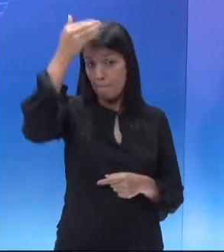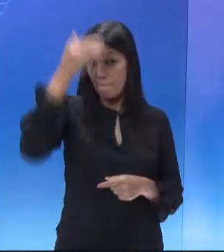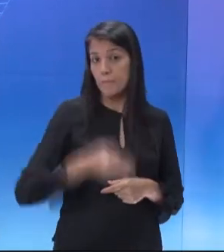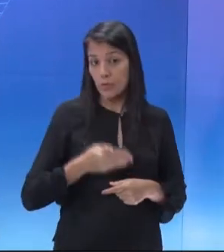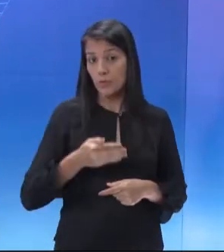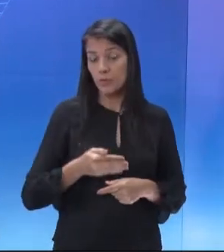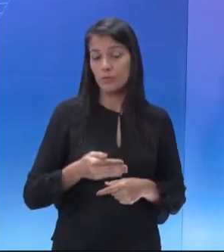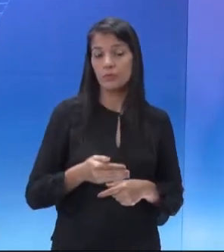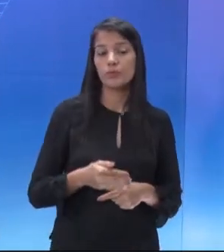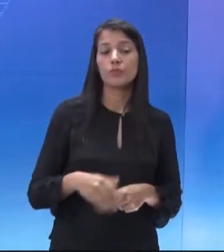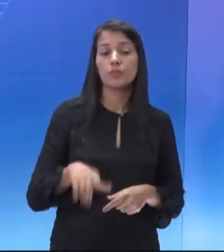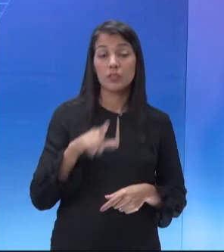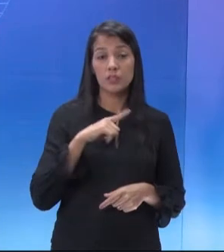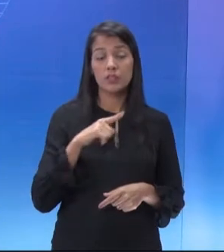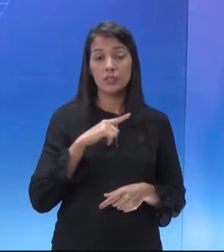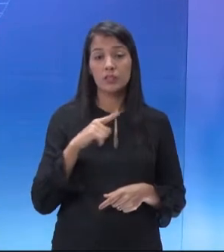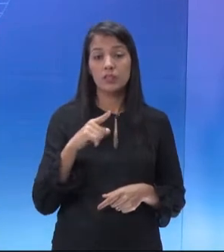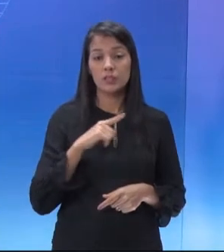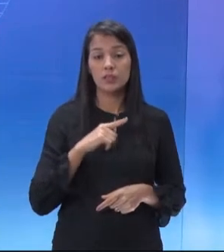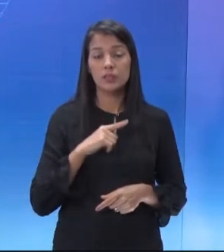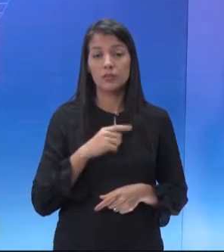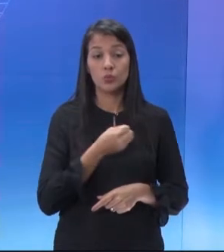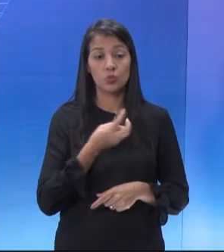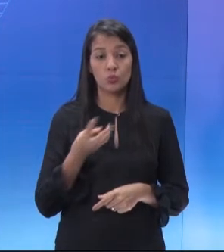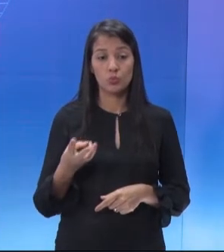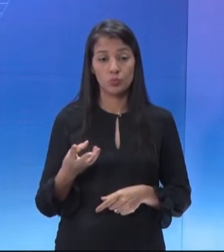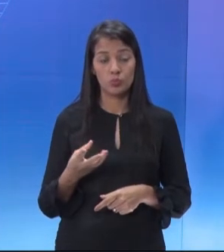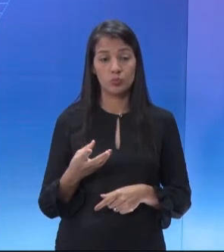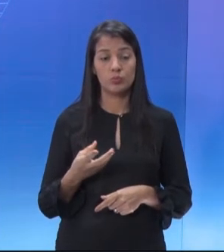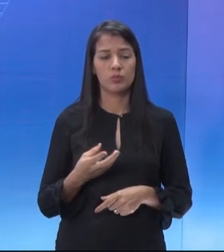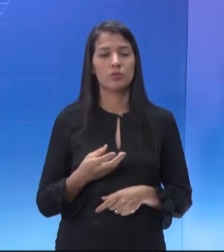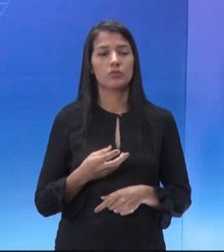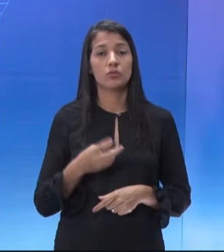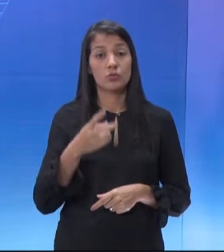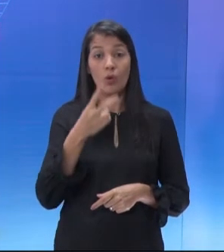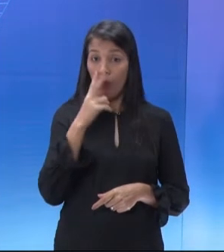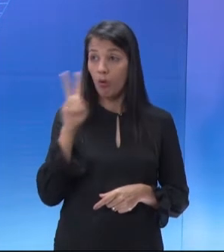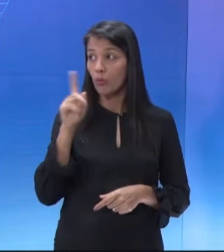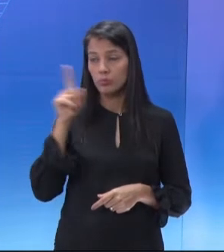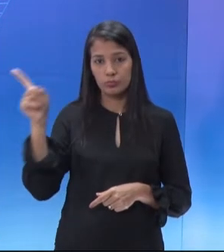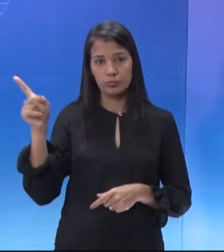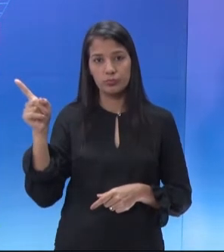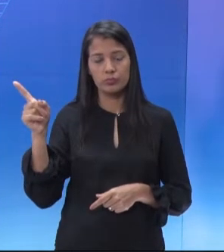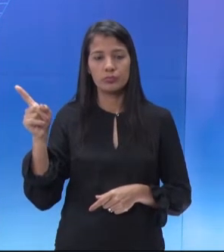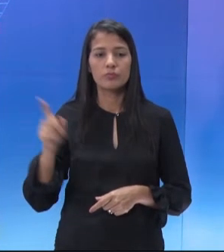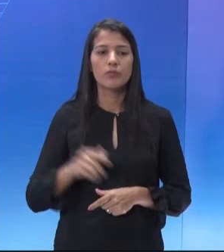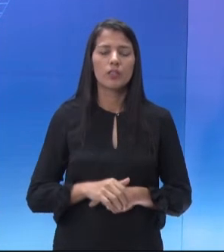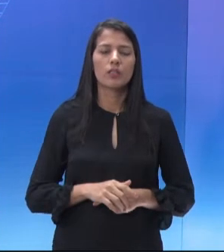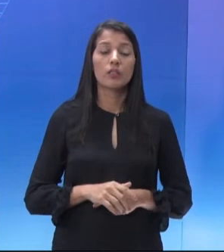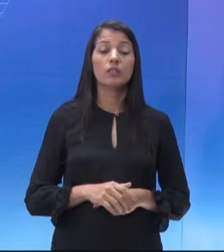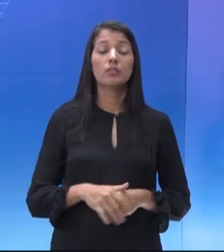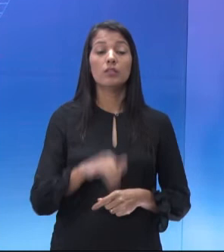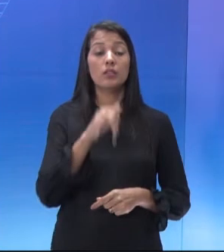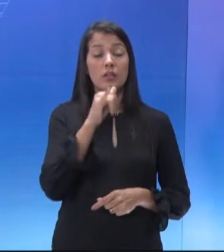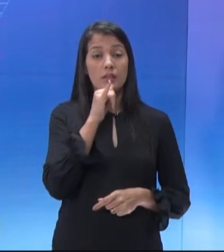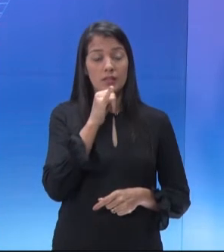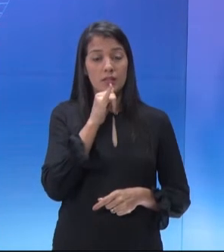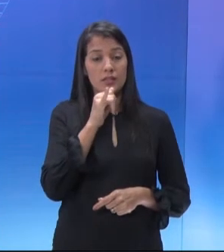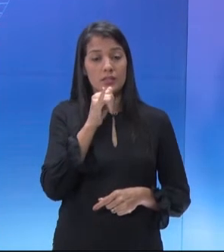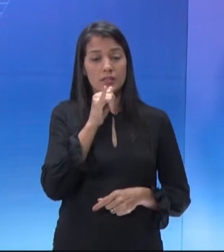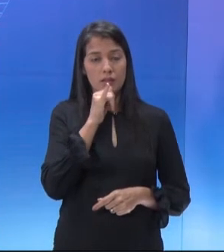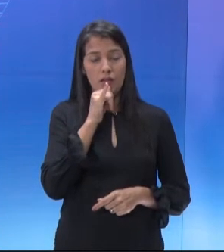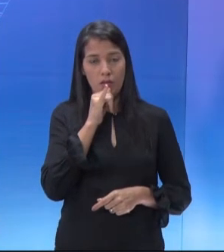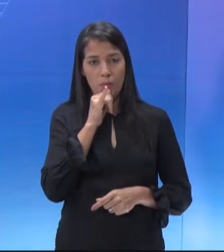por comprovação. E aí tem a ver com dados, estatísticas e números. Se liga na tela aí. Então,